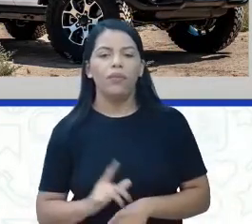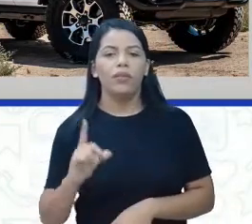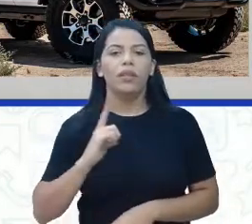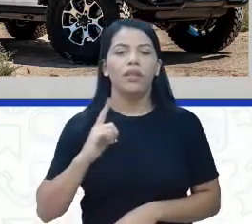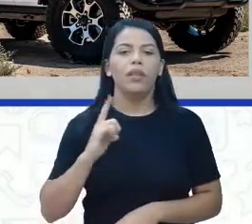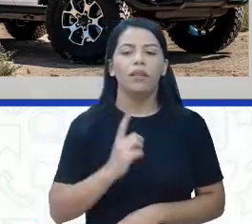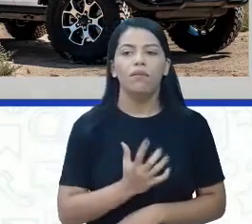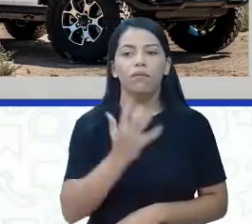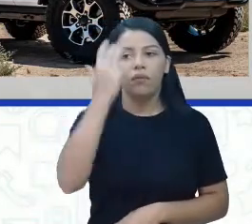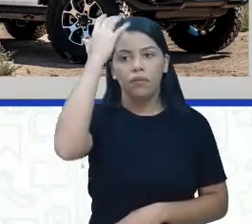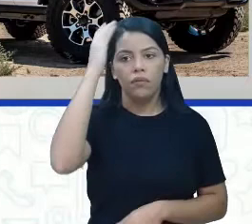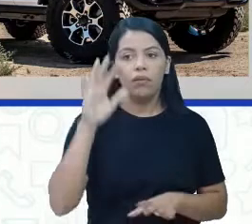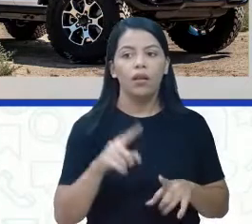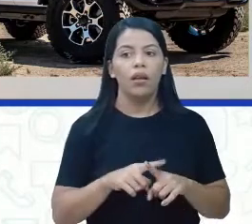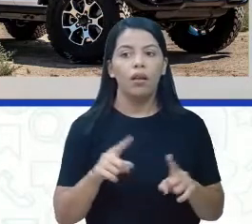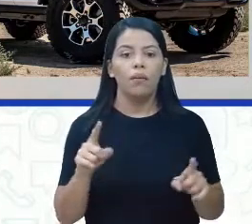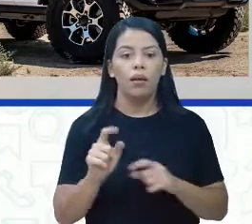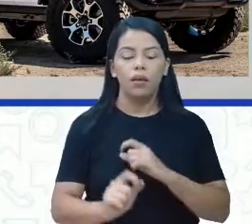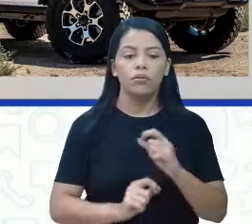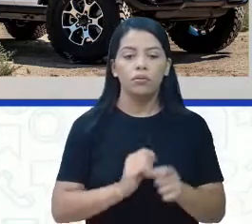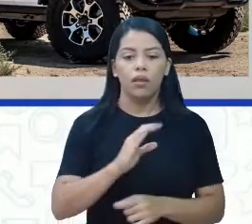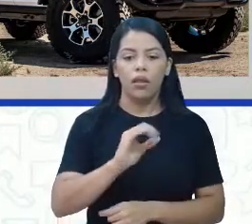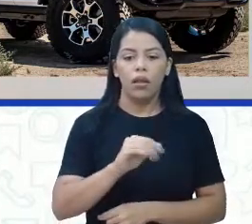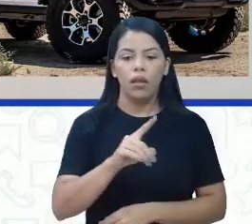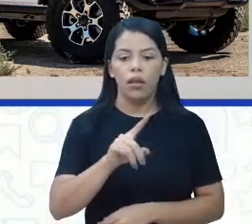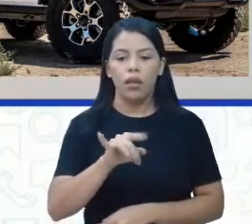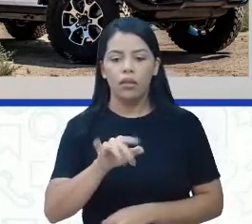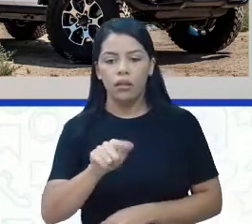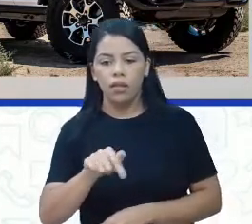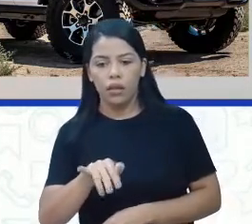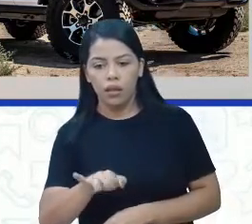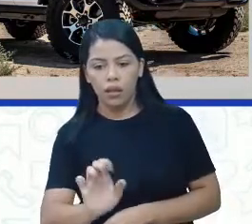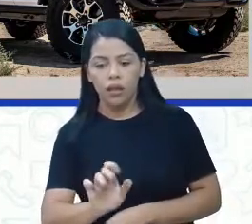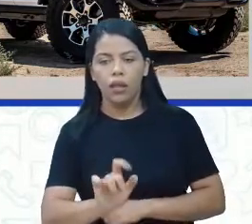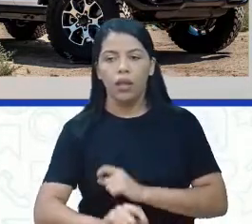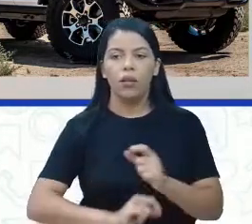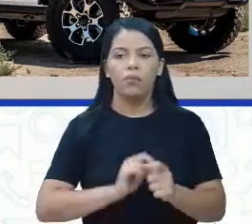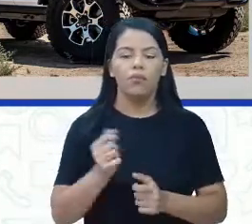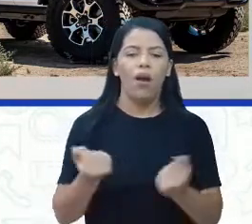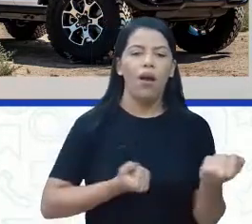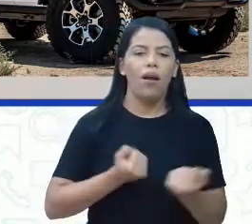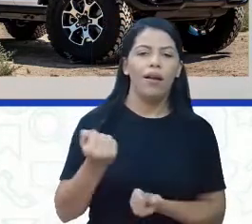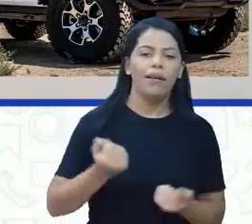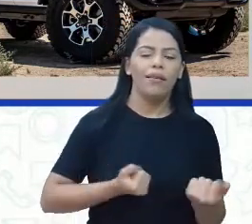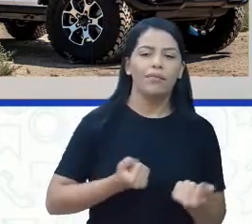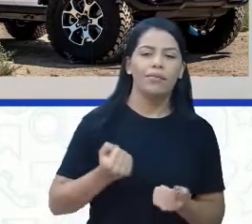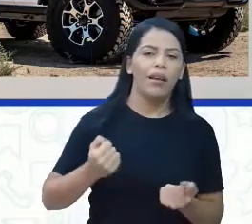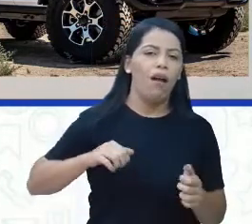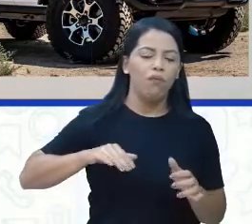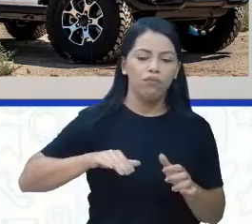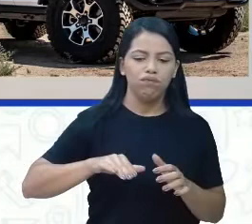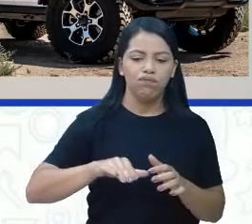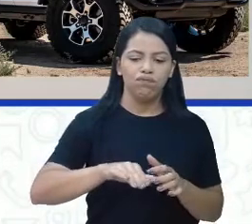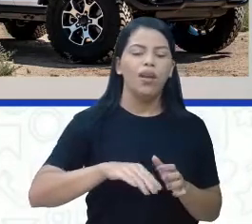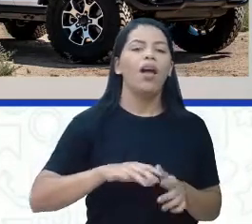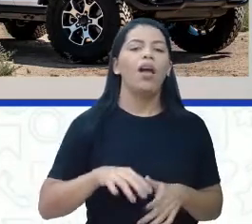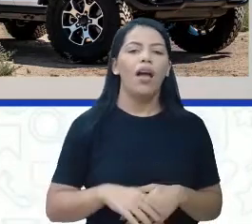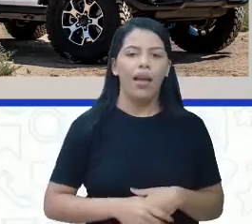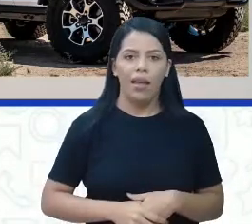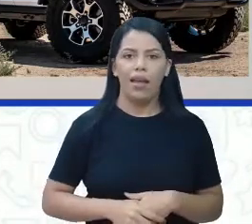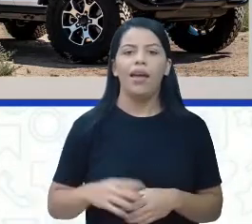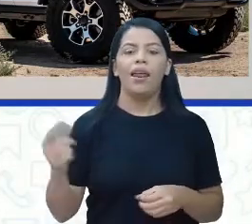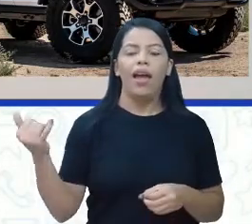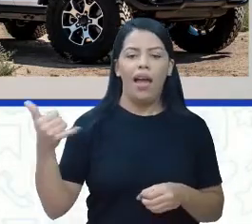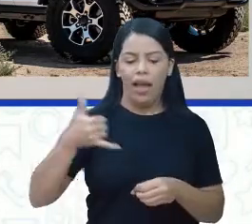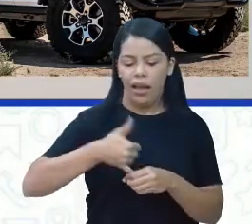chapéu branco. Mas os Cadillacs eram carrões, né? Dá uma acelerada, era um litro de gasolina que ia embora. Ia-se embora, né? Com a